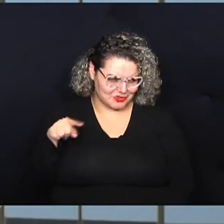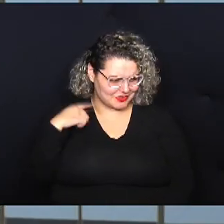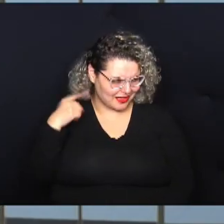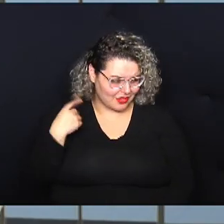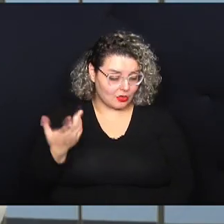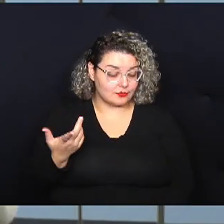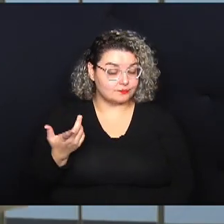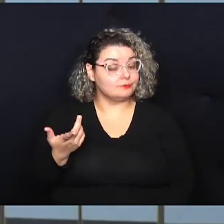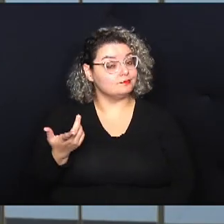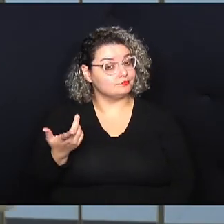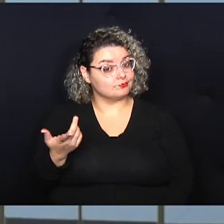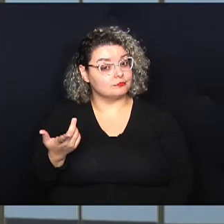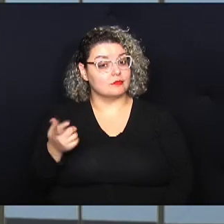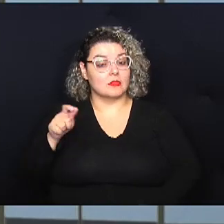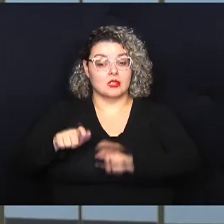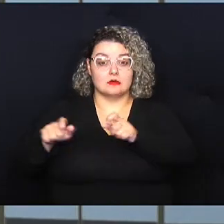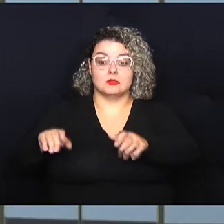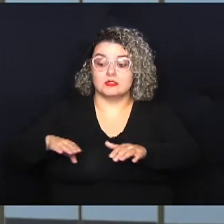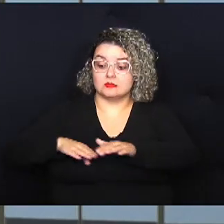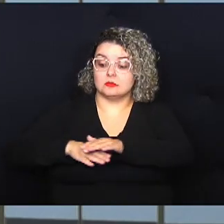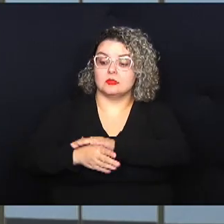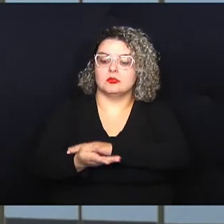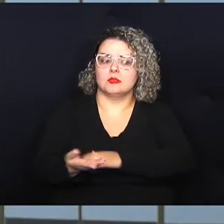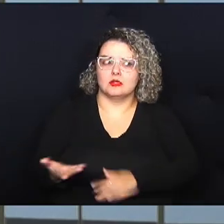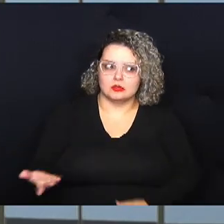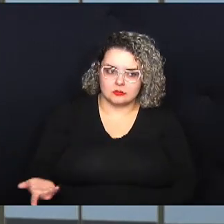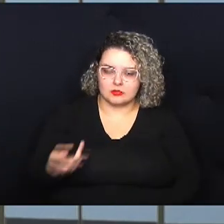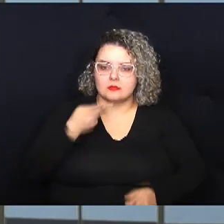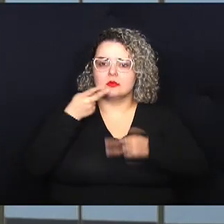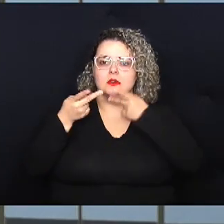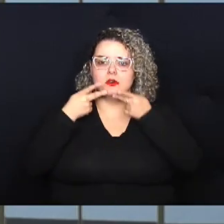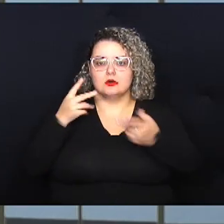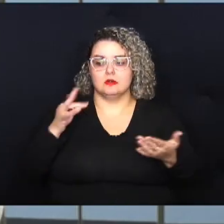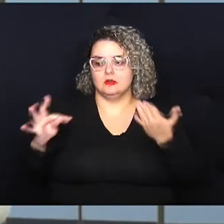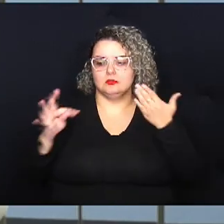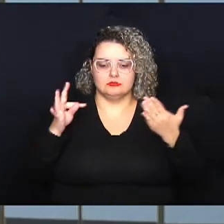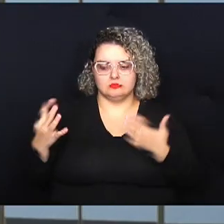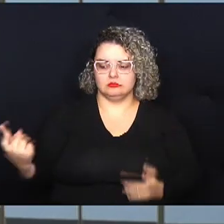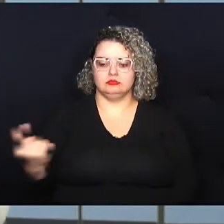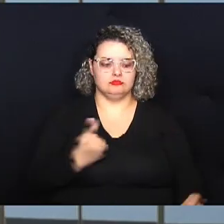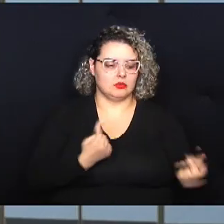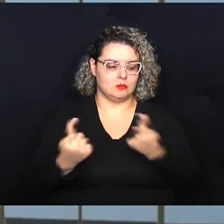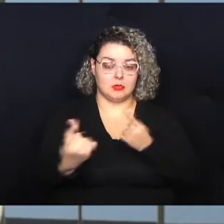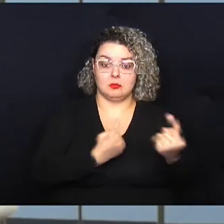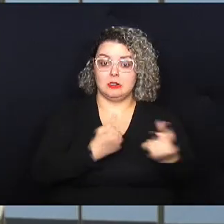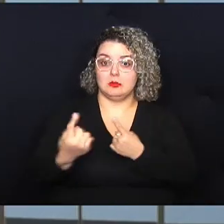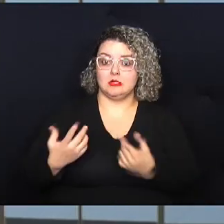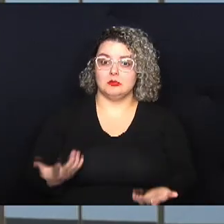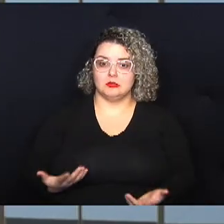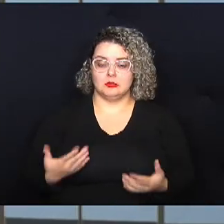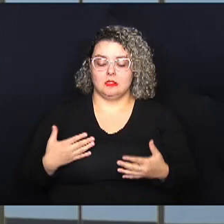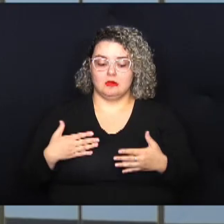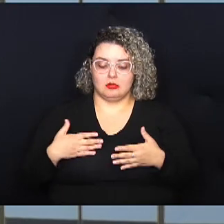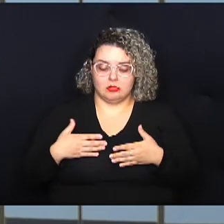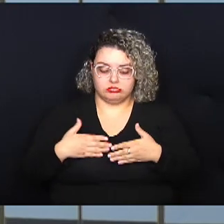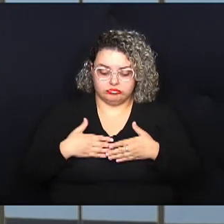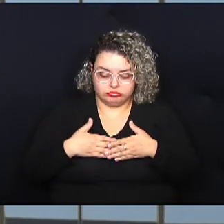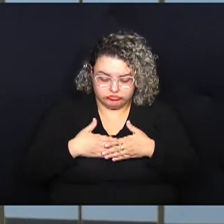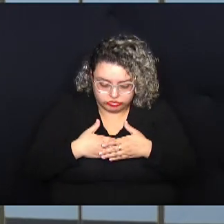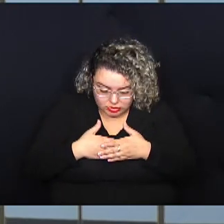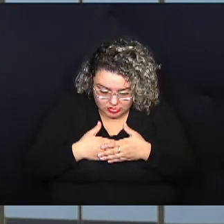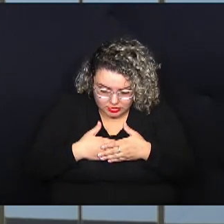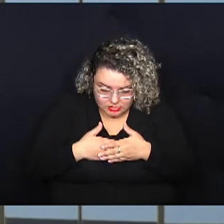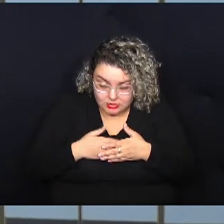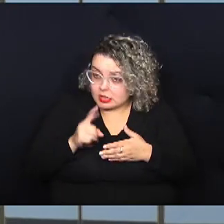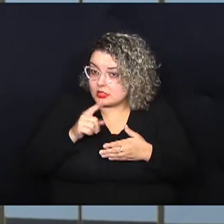crescente, né? Nós terapeutas estamos sendo mais procurados. Muitas vezes a pessoa está ali, ela está fechada naquele mundo e ela não pede